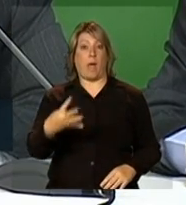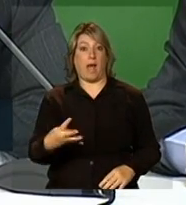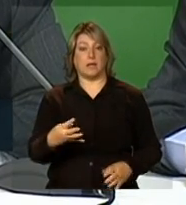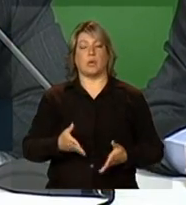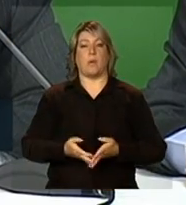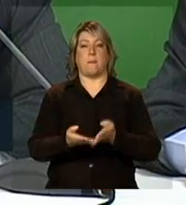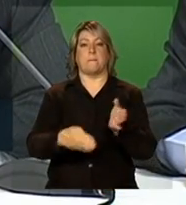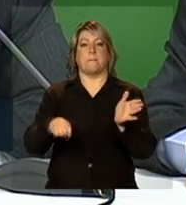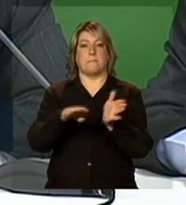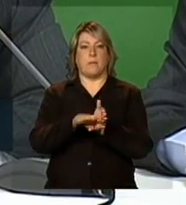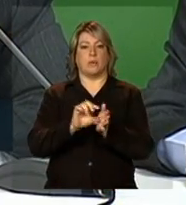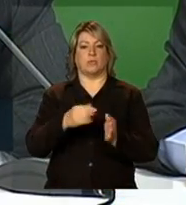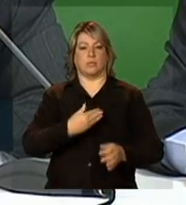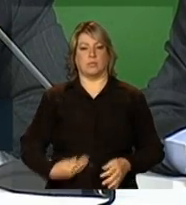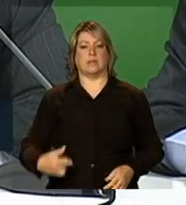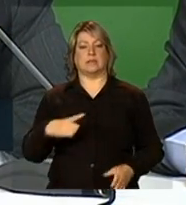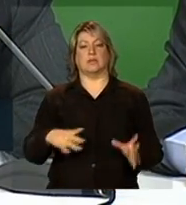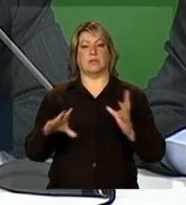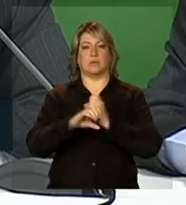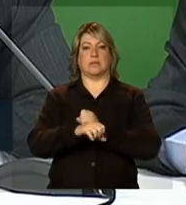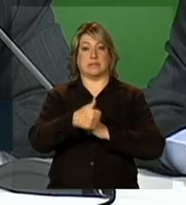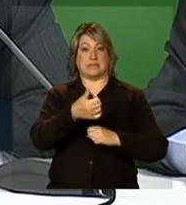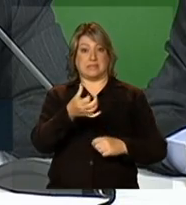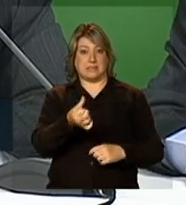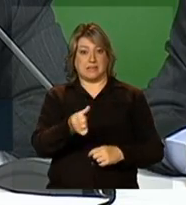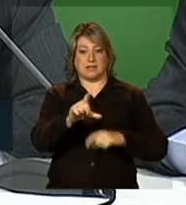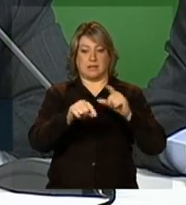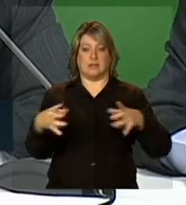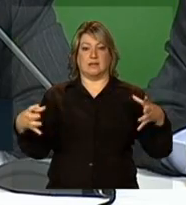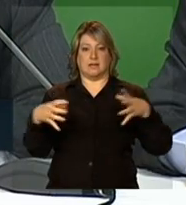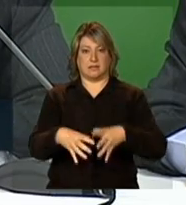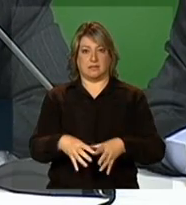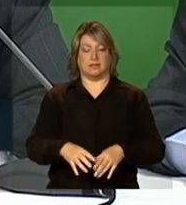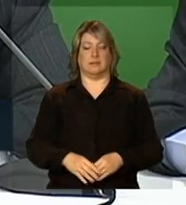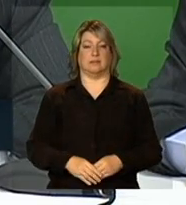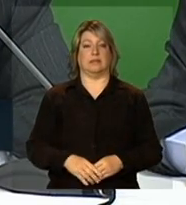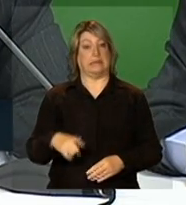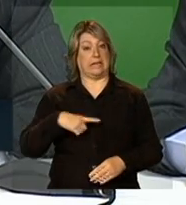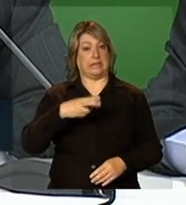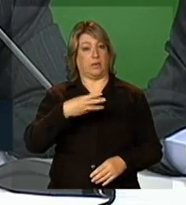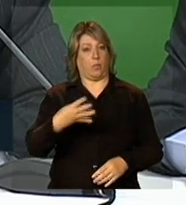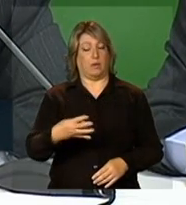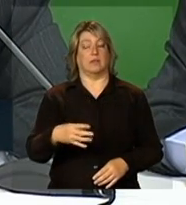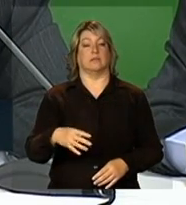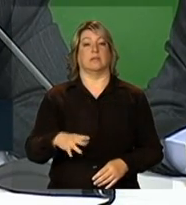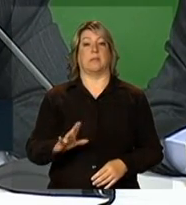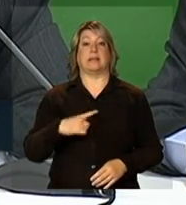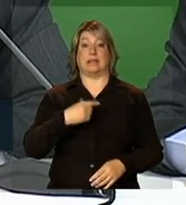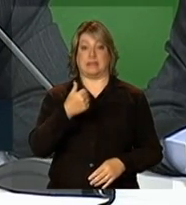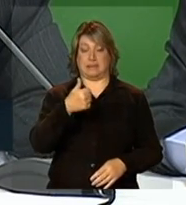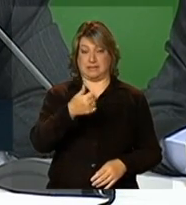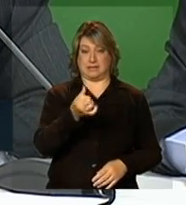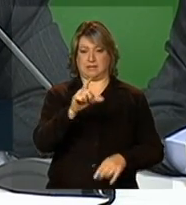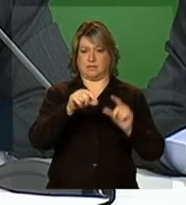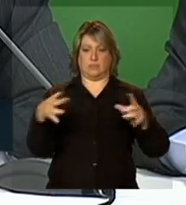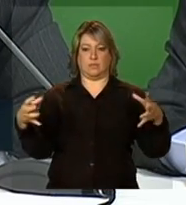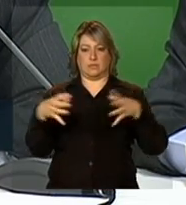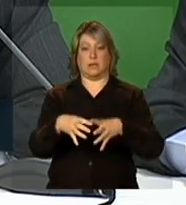18 são de docas e 16 são delegados. Nós já estamos, já há algum